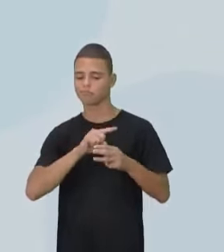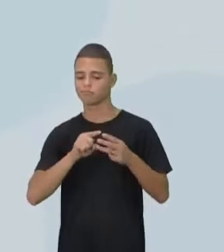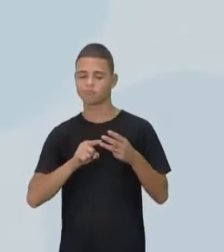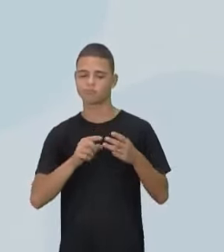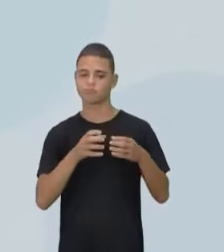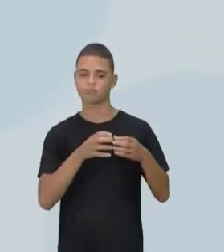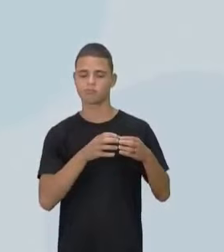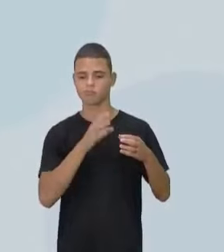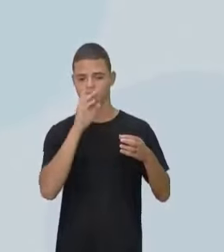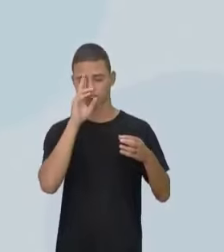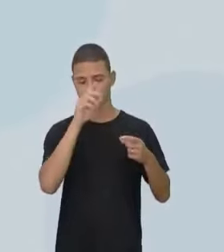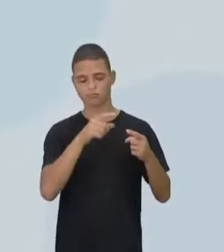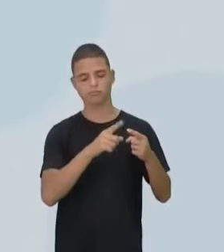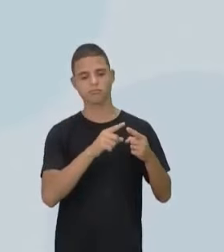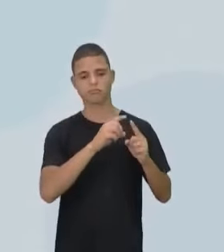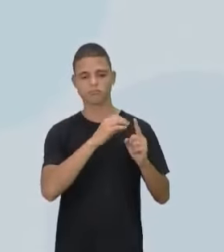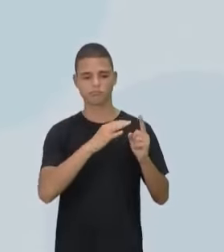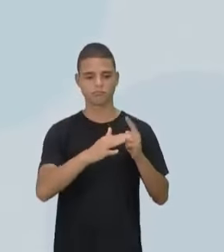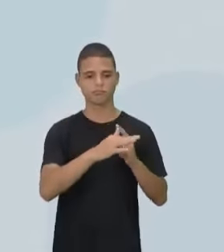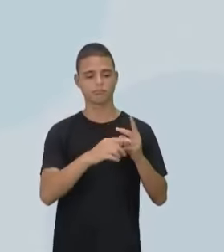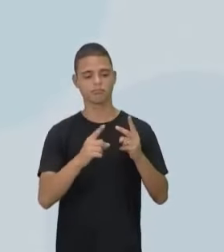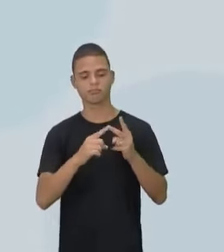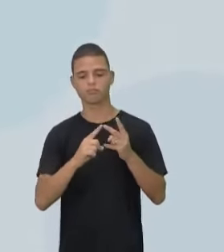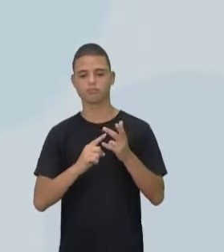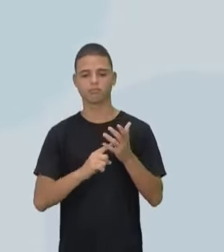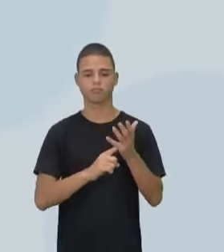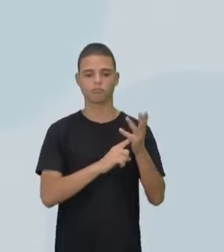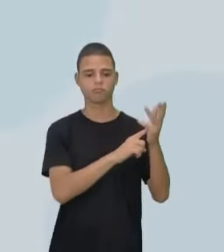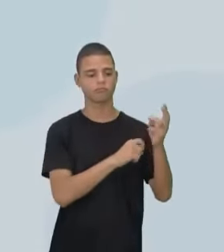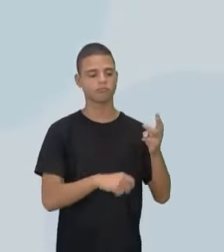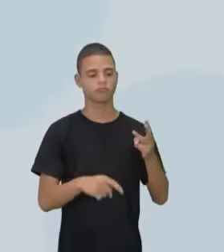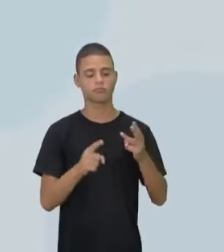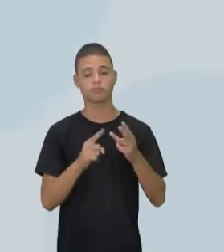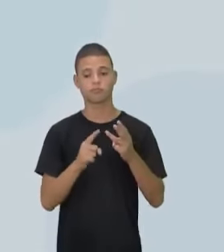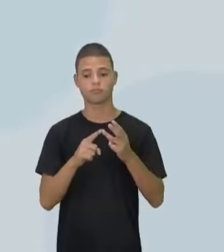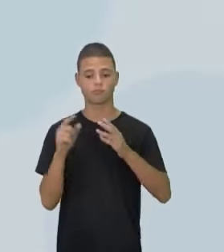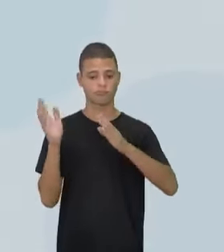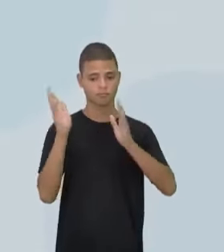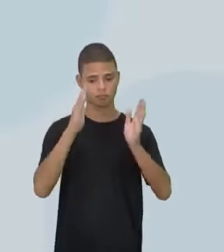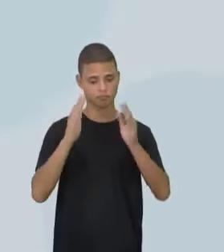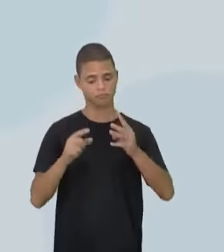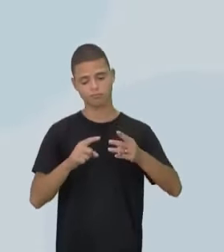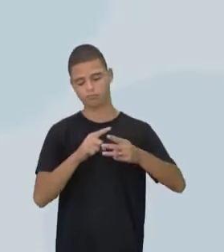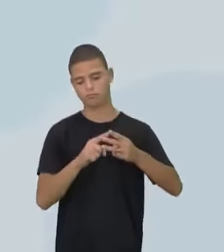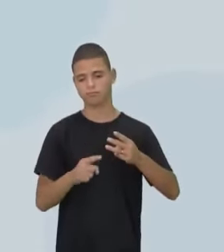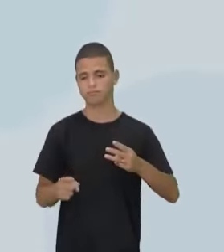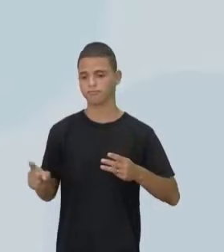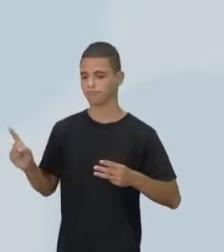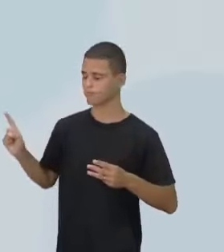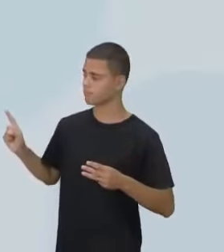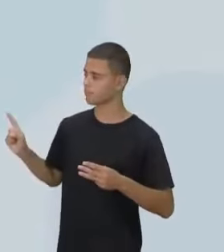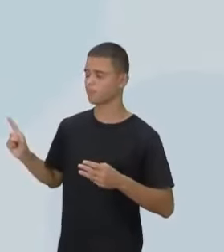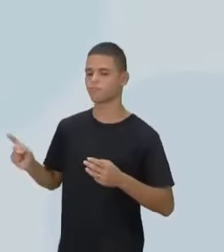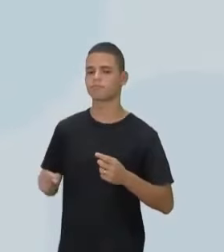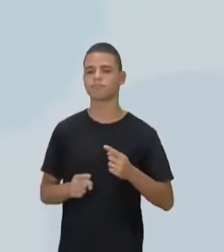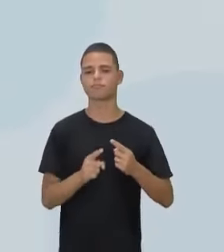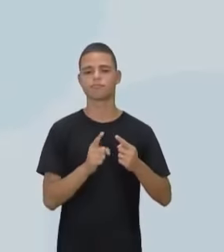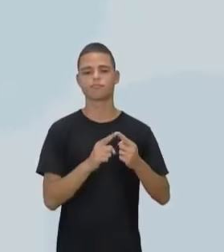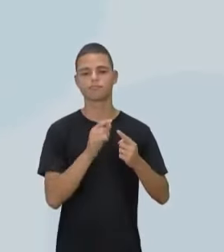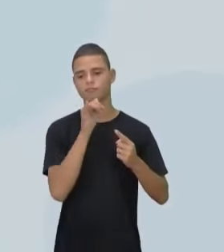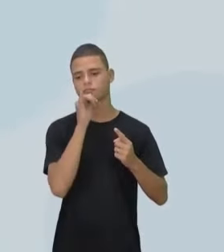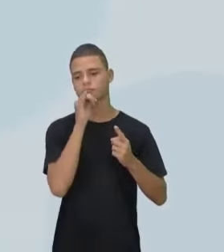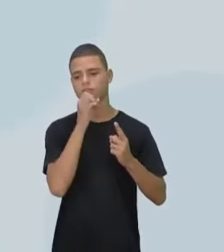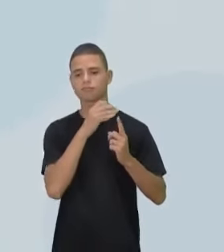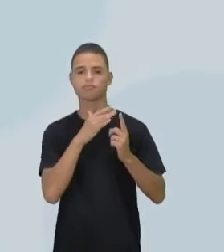grupos: os sociais, os tecnológicos e os naturais, né? Social, já vou dar um exemplo,